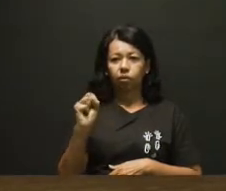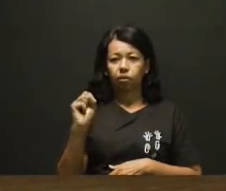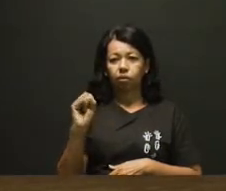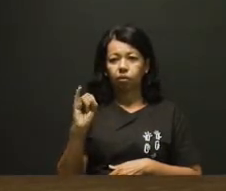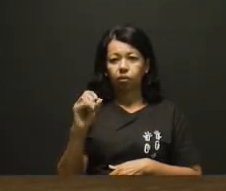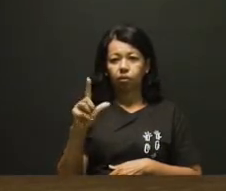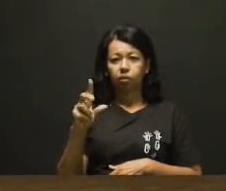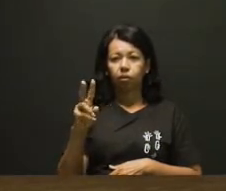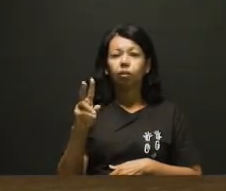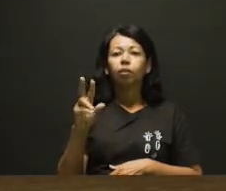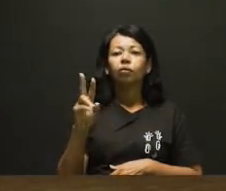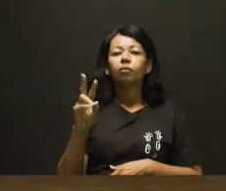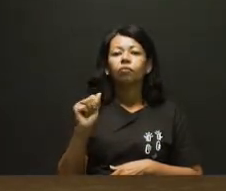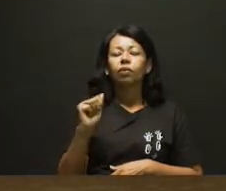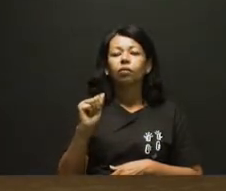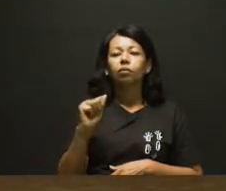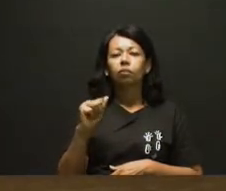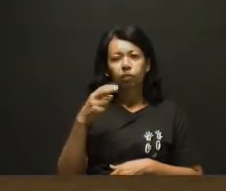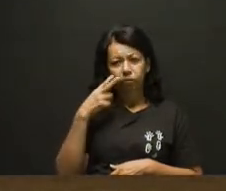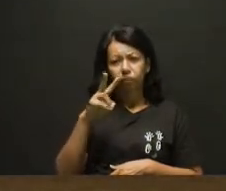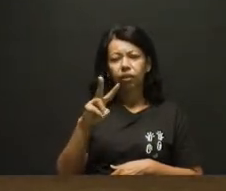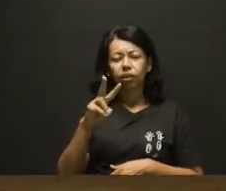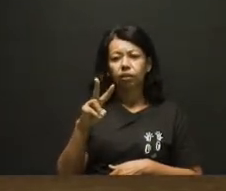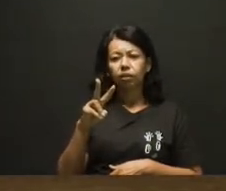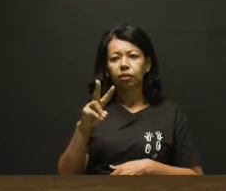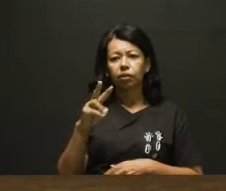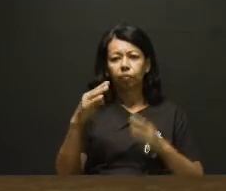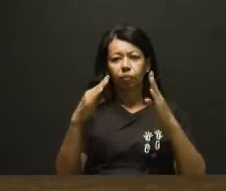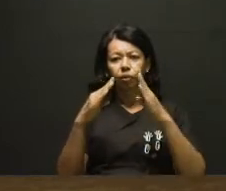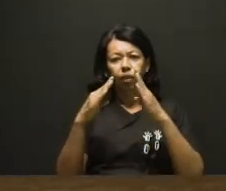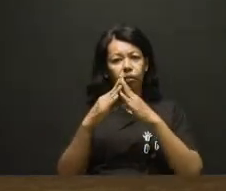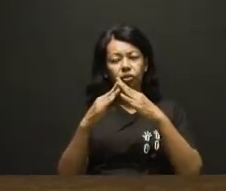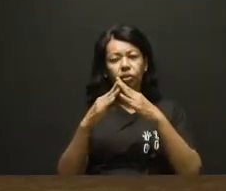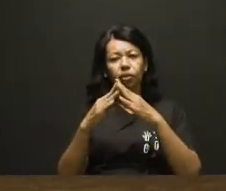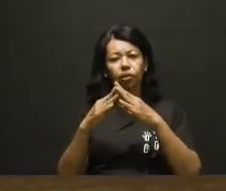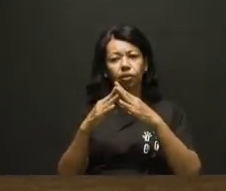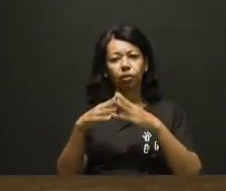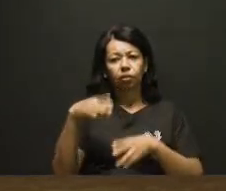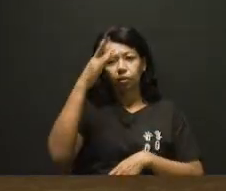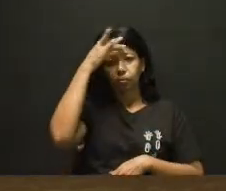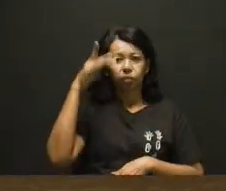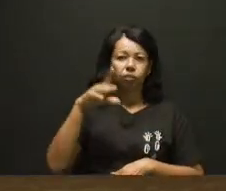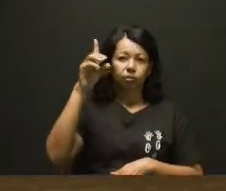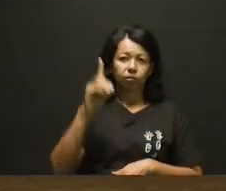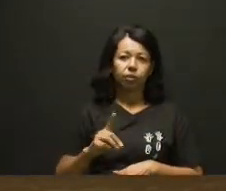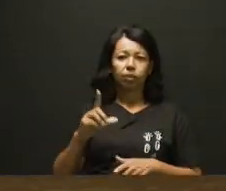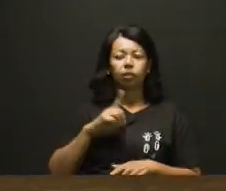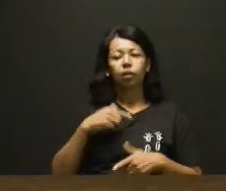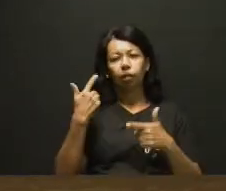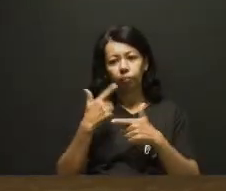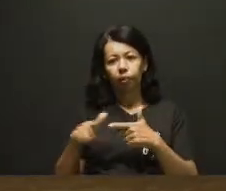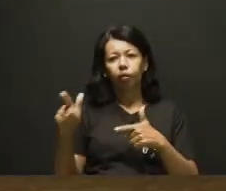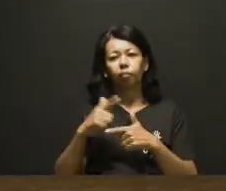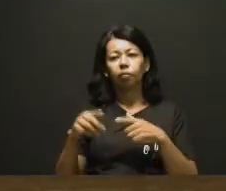as moradias dos deficientes só o banheiro que adaptar dizer a gente tem muitos problemas para ser resolvido já denunciei sobre a princesa